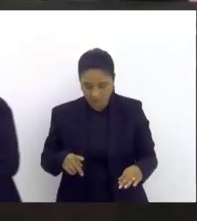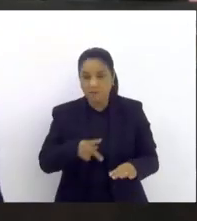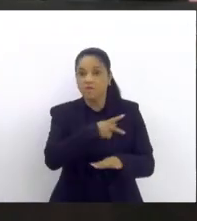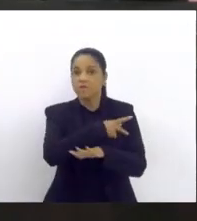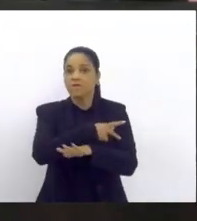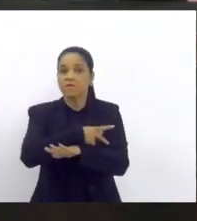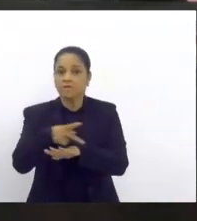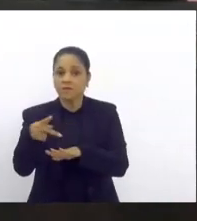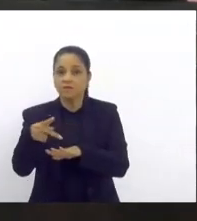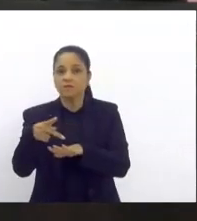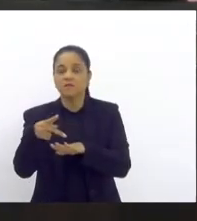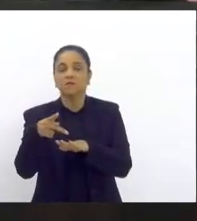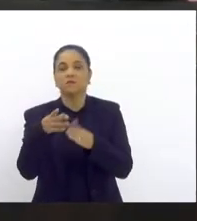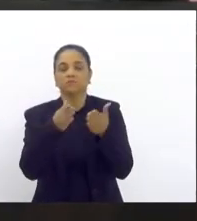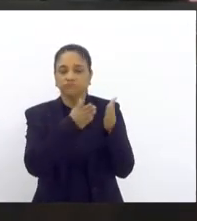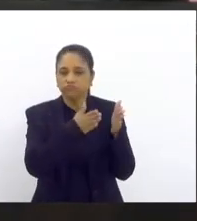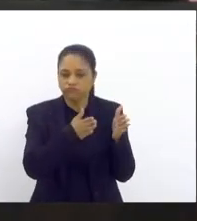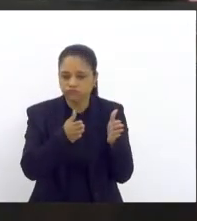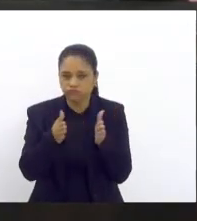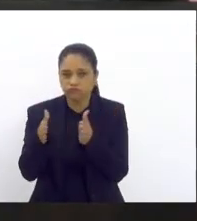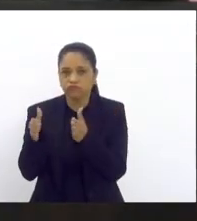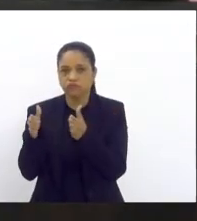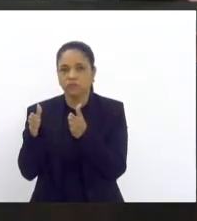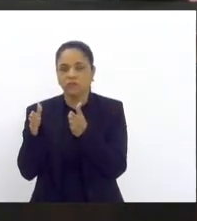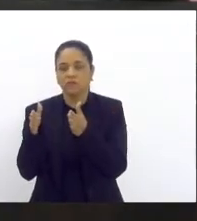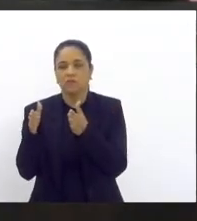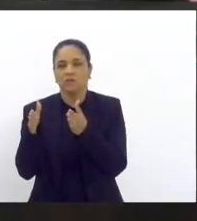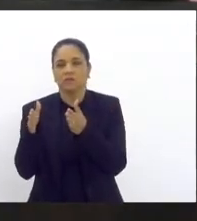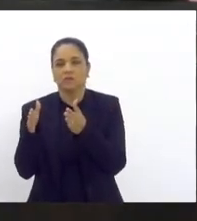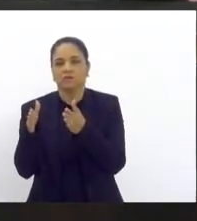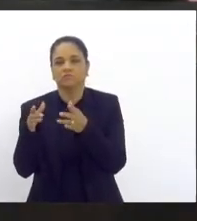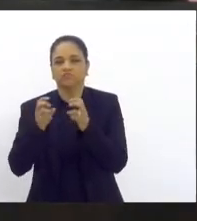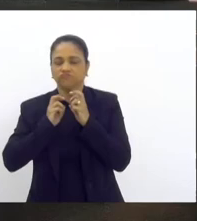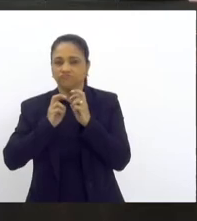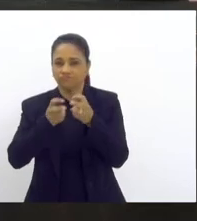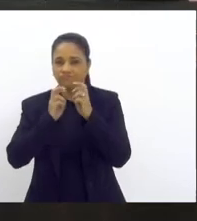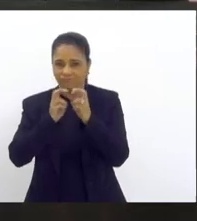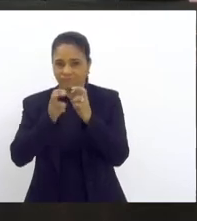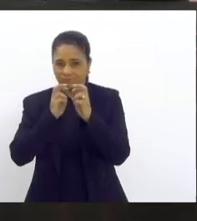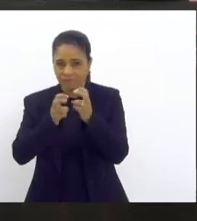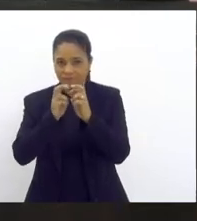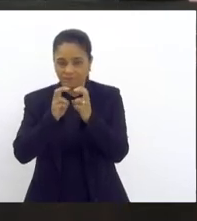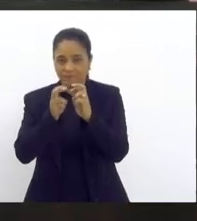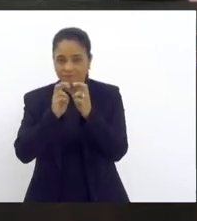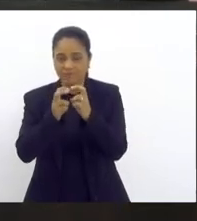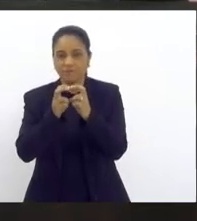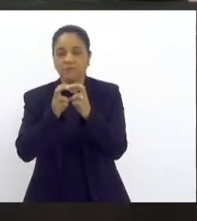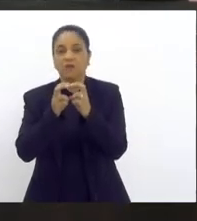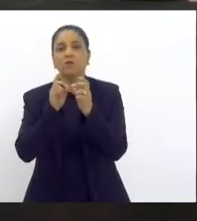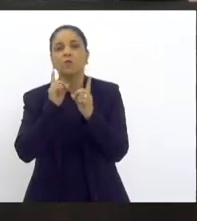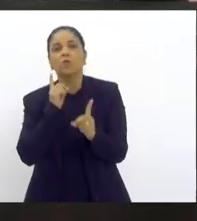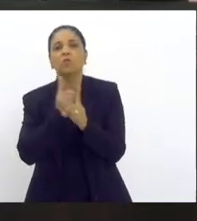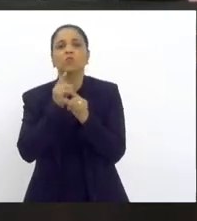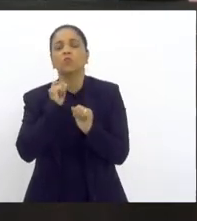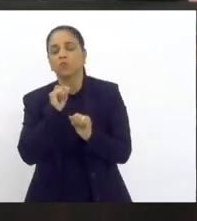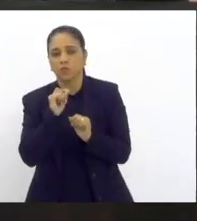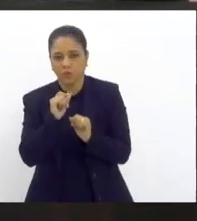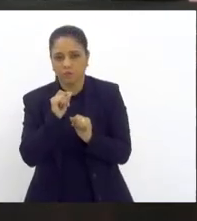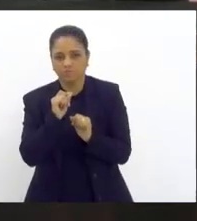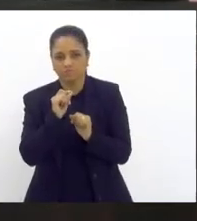o percurso das vias de trem. E ali foi constatado que já era